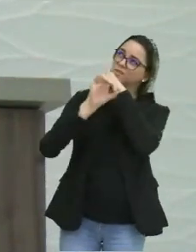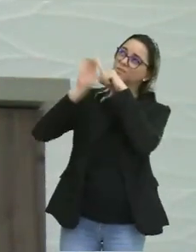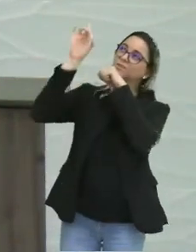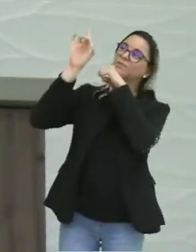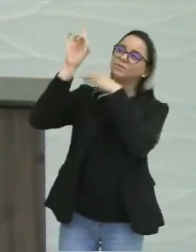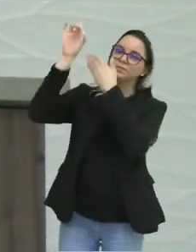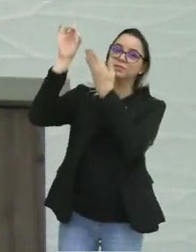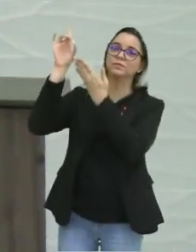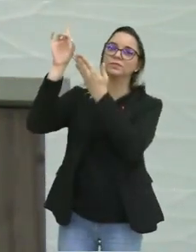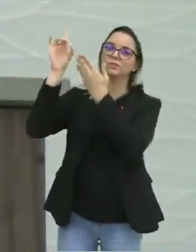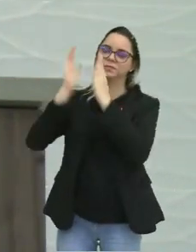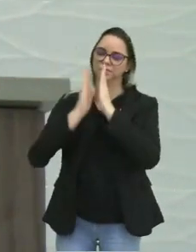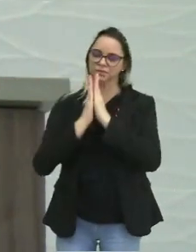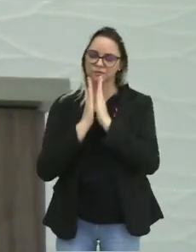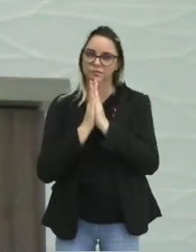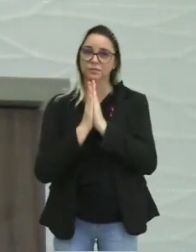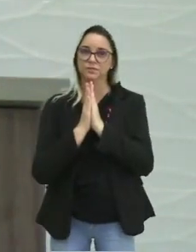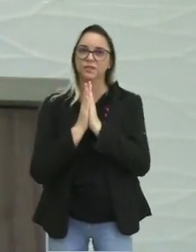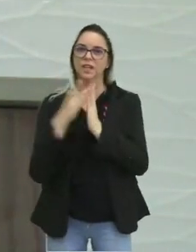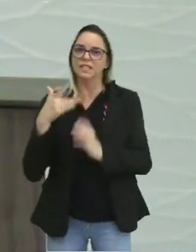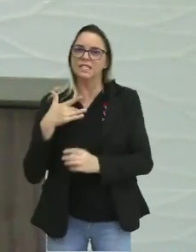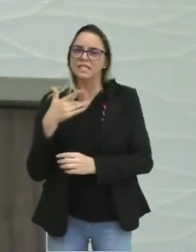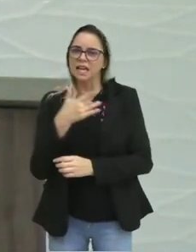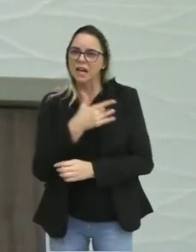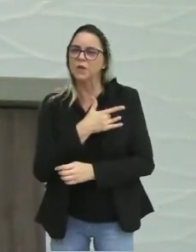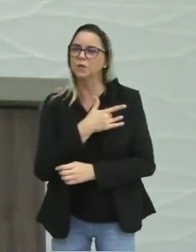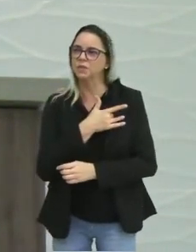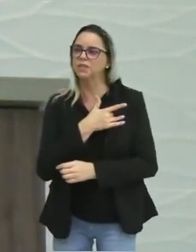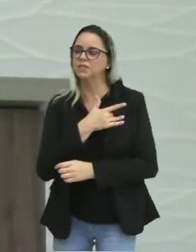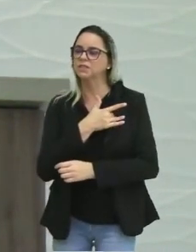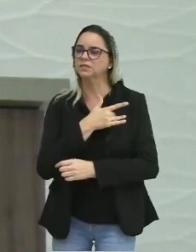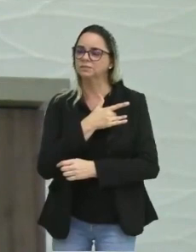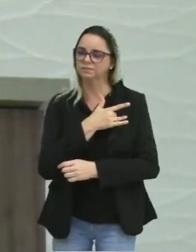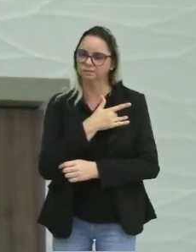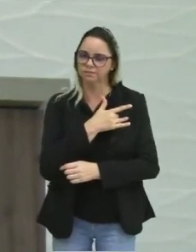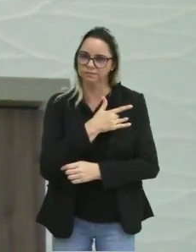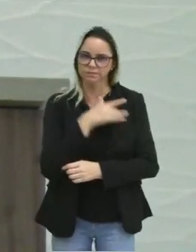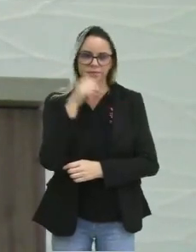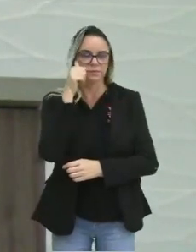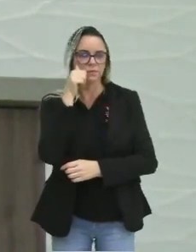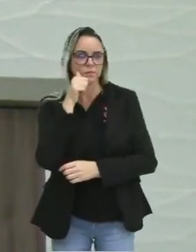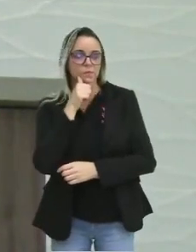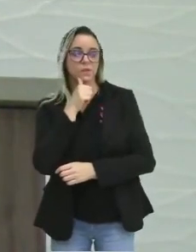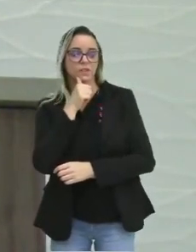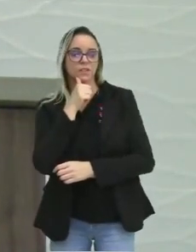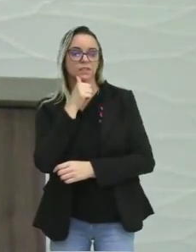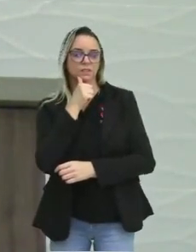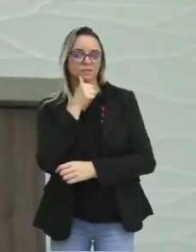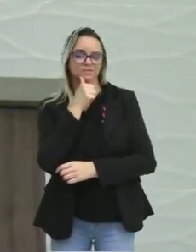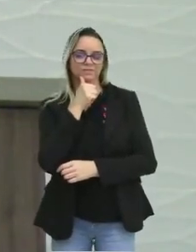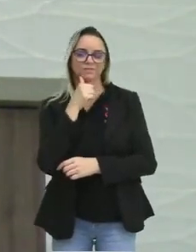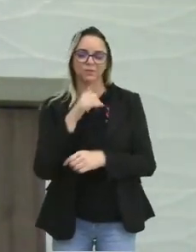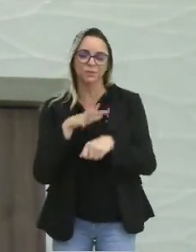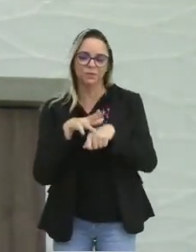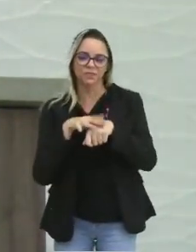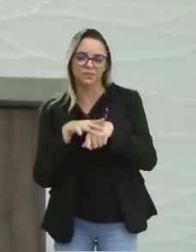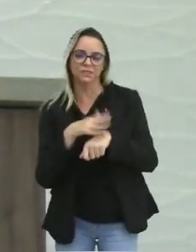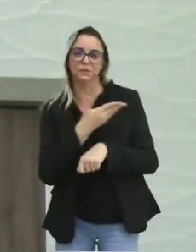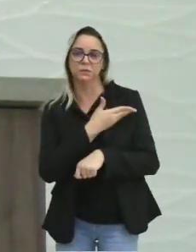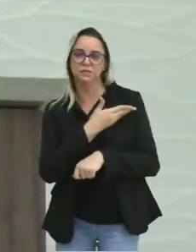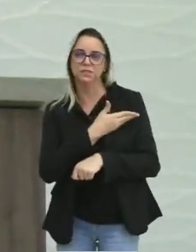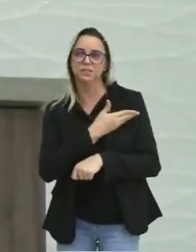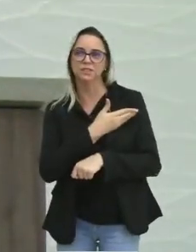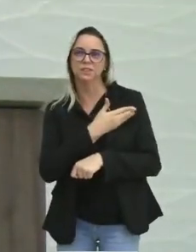sessão, pela saúde de Zenaide da Silva, que se encontra hospitalizada no